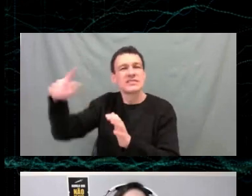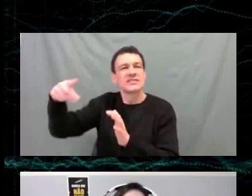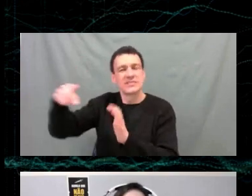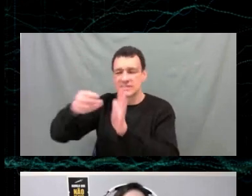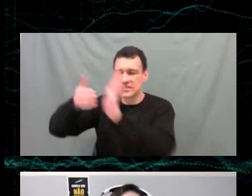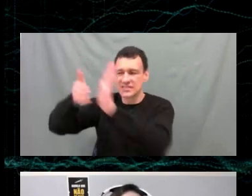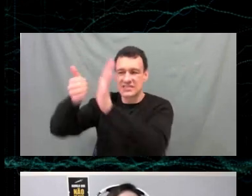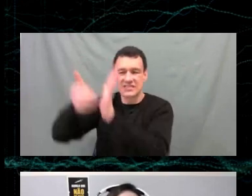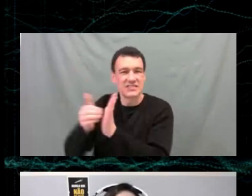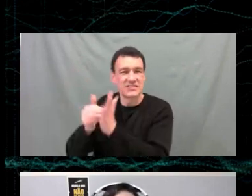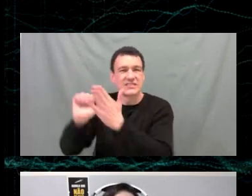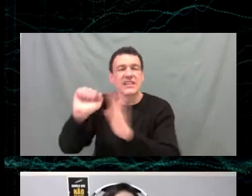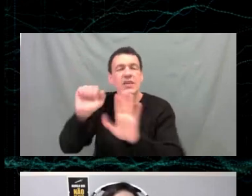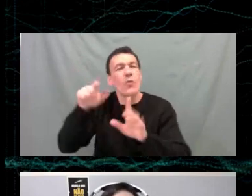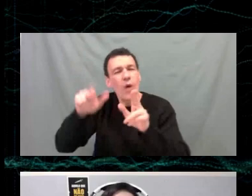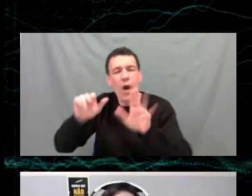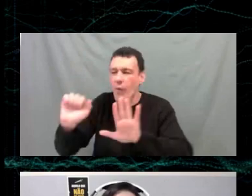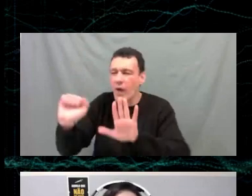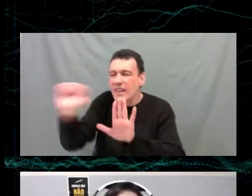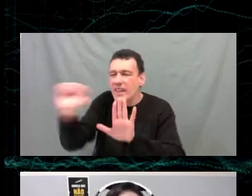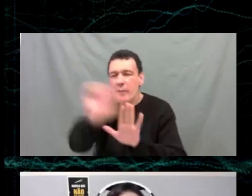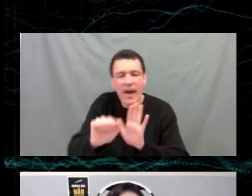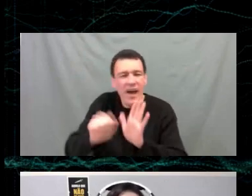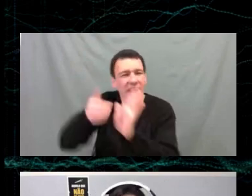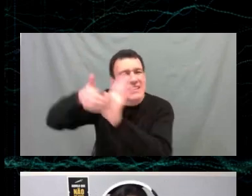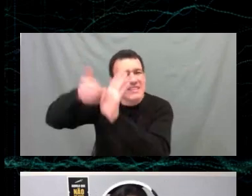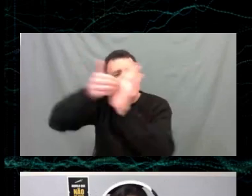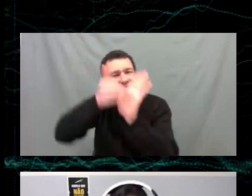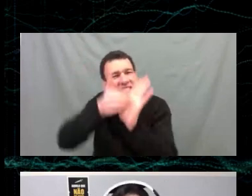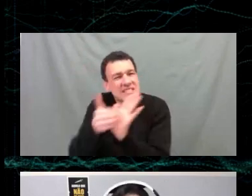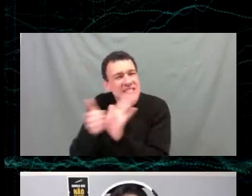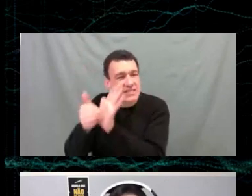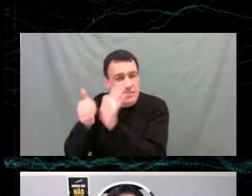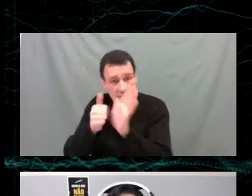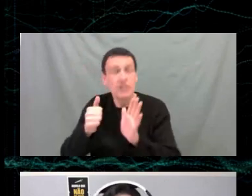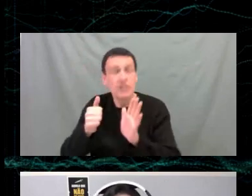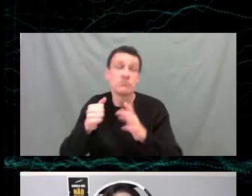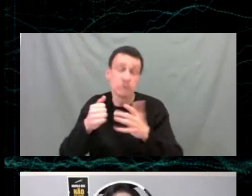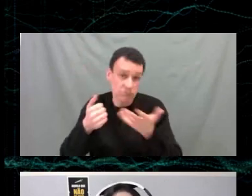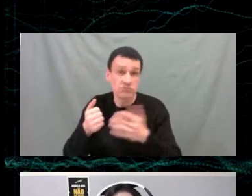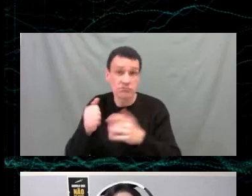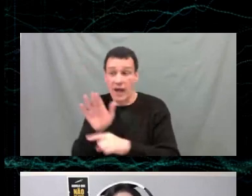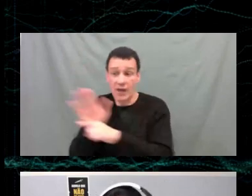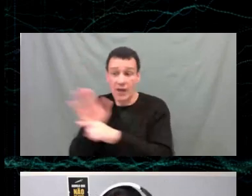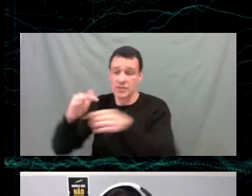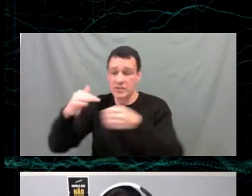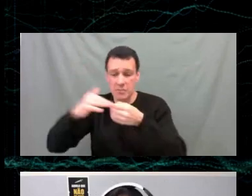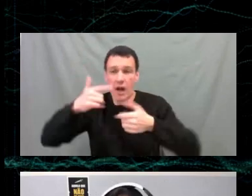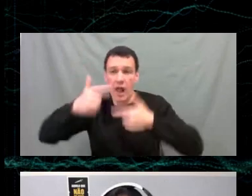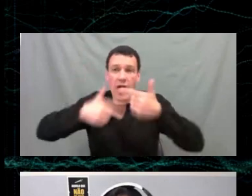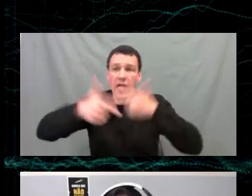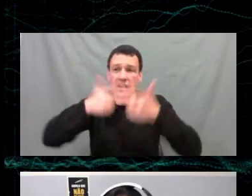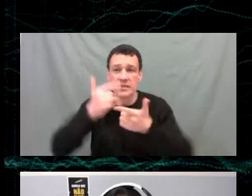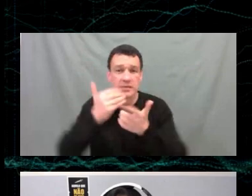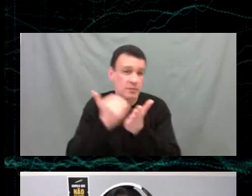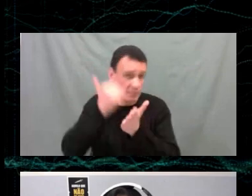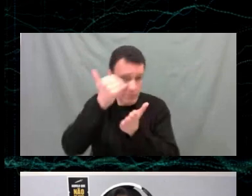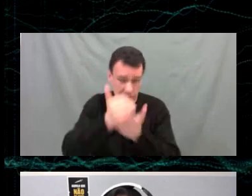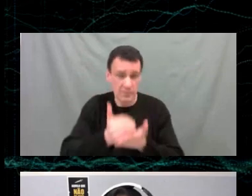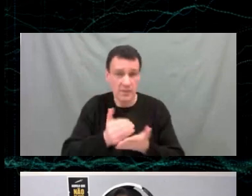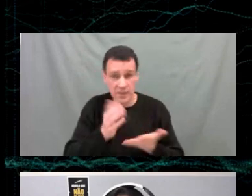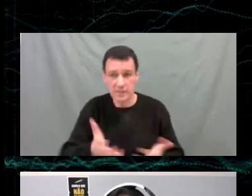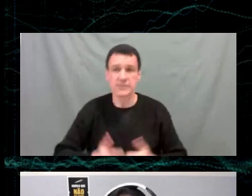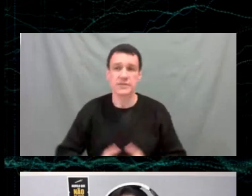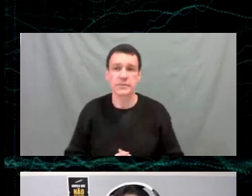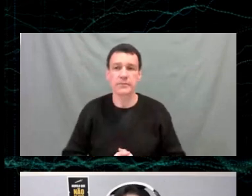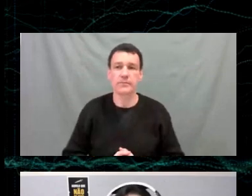focado em fazer essa limpeza, ele está ali fazendo com que o banco de dados trabalhe bastante, e isso pode degradar a performance do seu